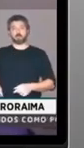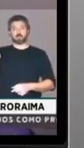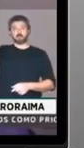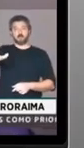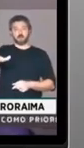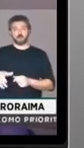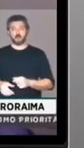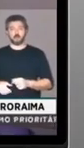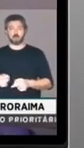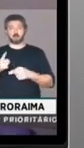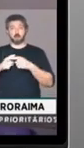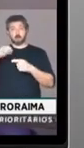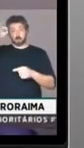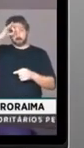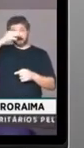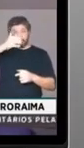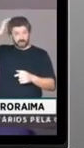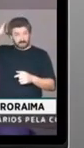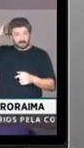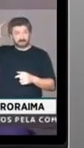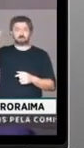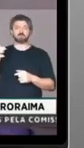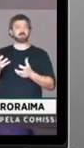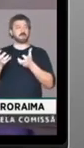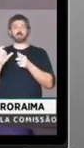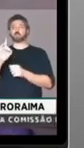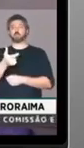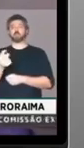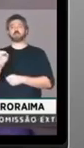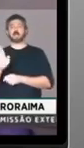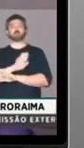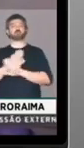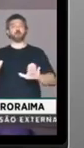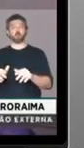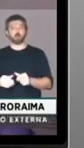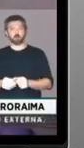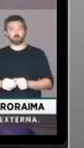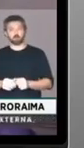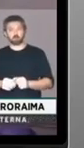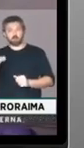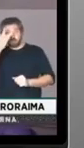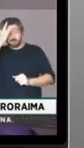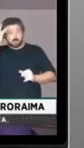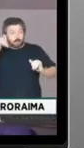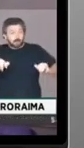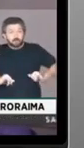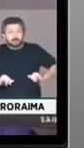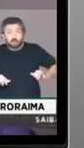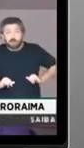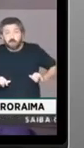presidente, porque Paulo Guedes, no fim das contas, queria apenas R$ 200. As pessoas estão